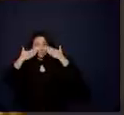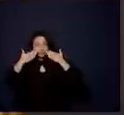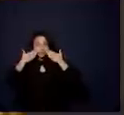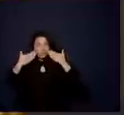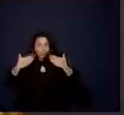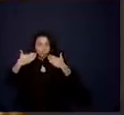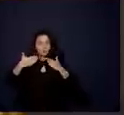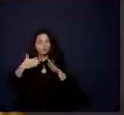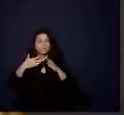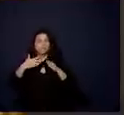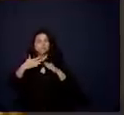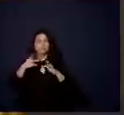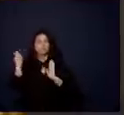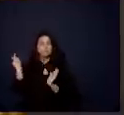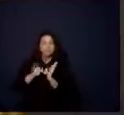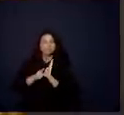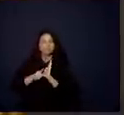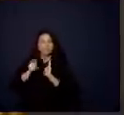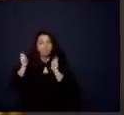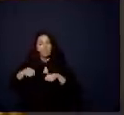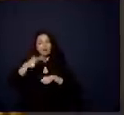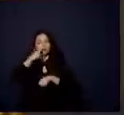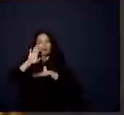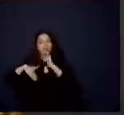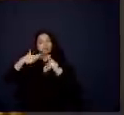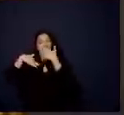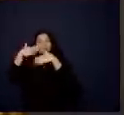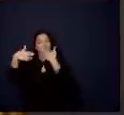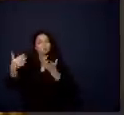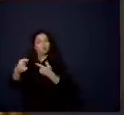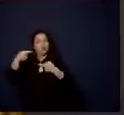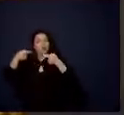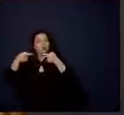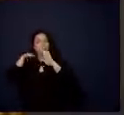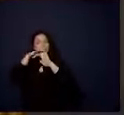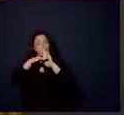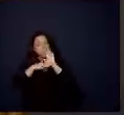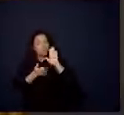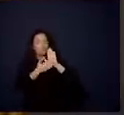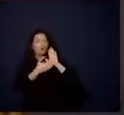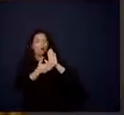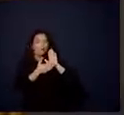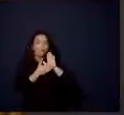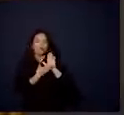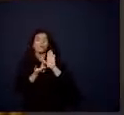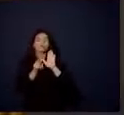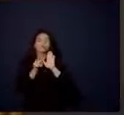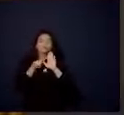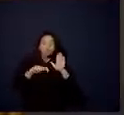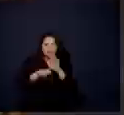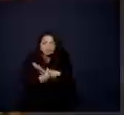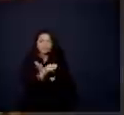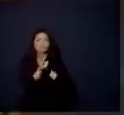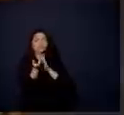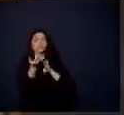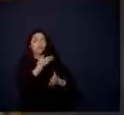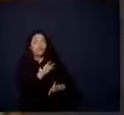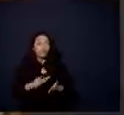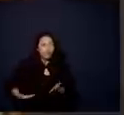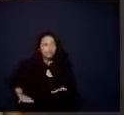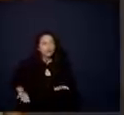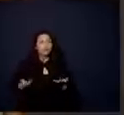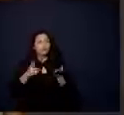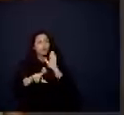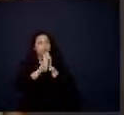nos ajudar a desenvolver aí as políticas públicas e conseguir novamente como eu coloquei anteriormente é